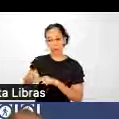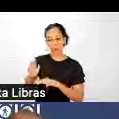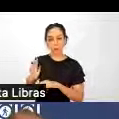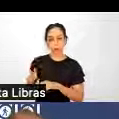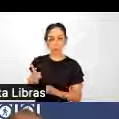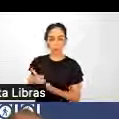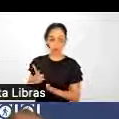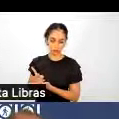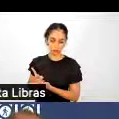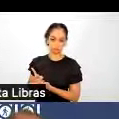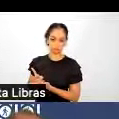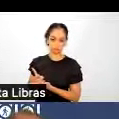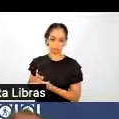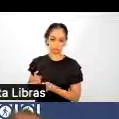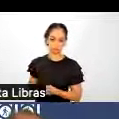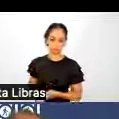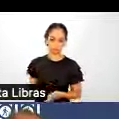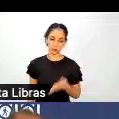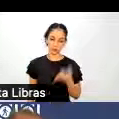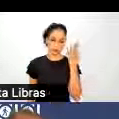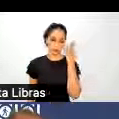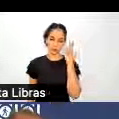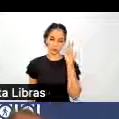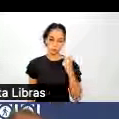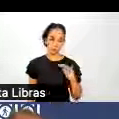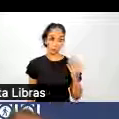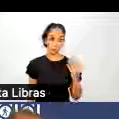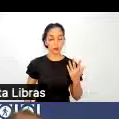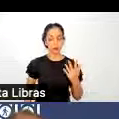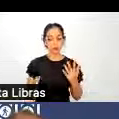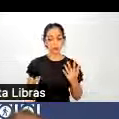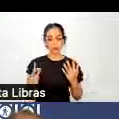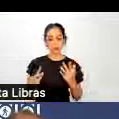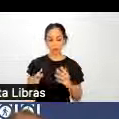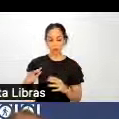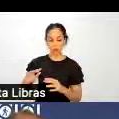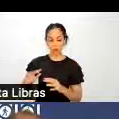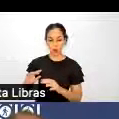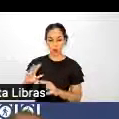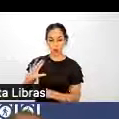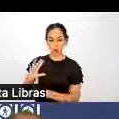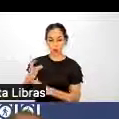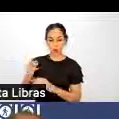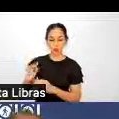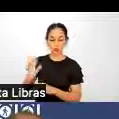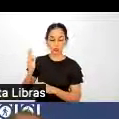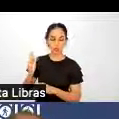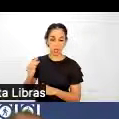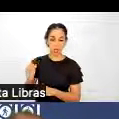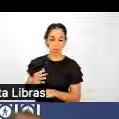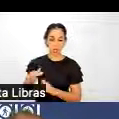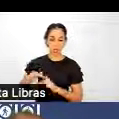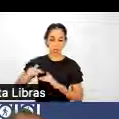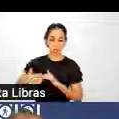permanente, que naturalmente, quando essa obra for feita, ele vai ser reaproveitado na nova calçada. Aqui também foi a